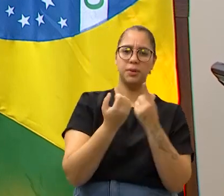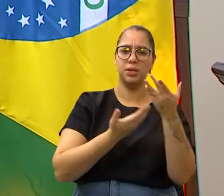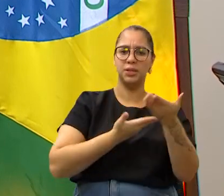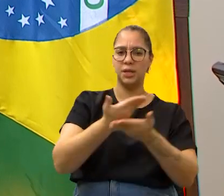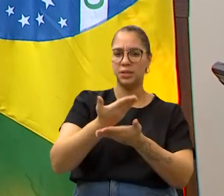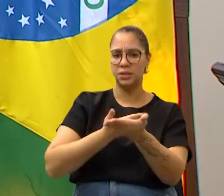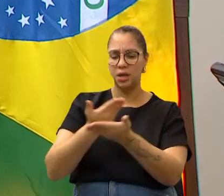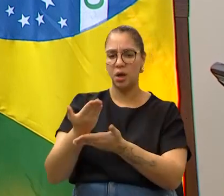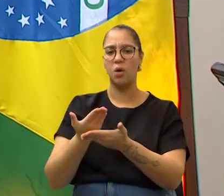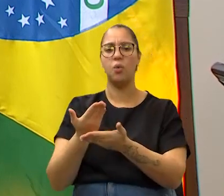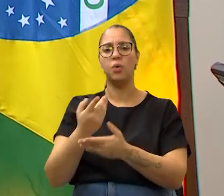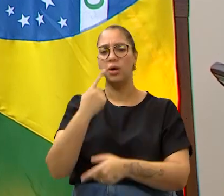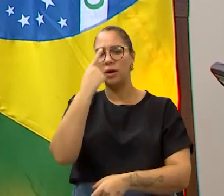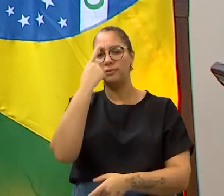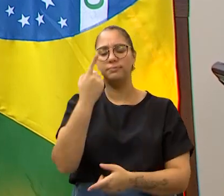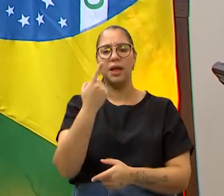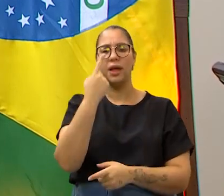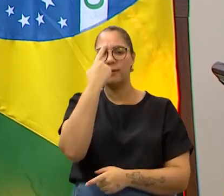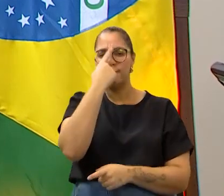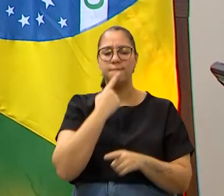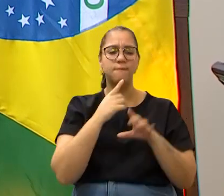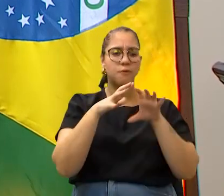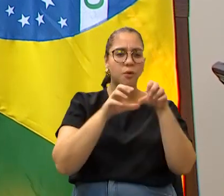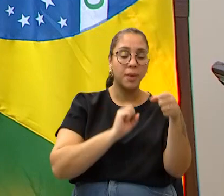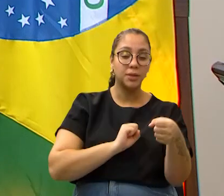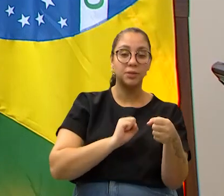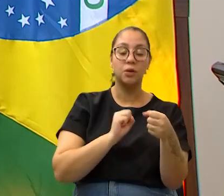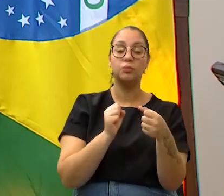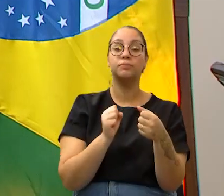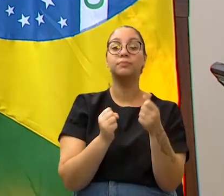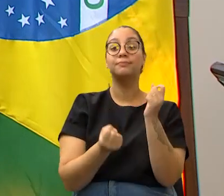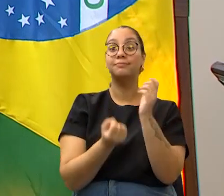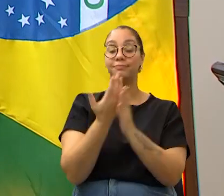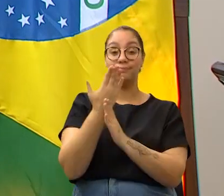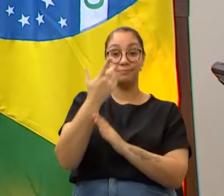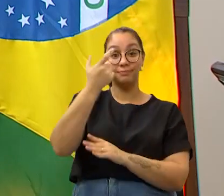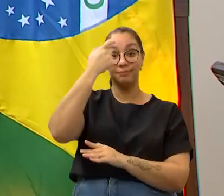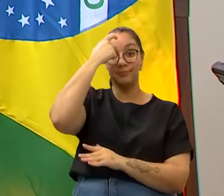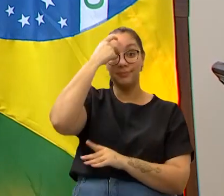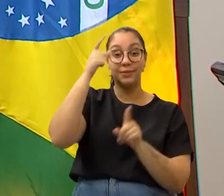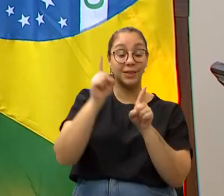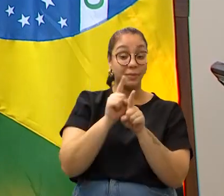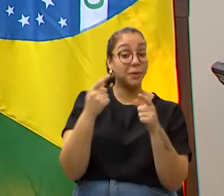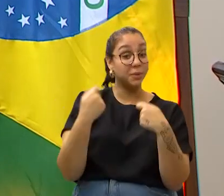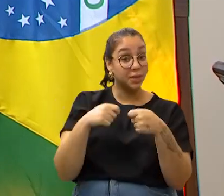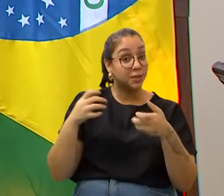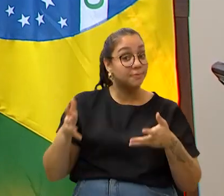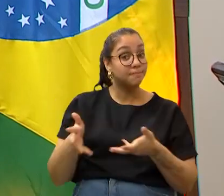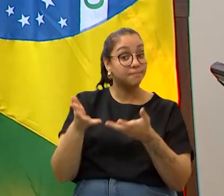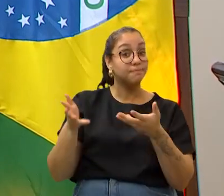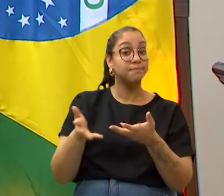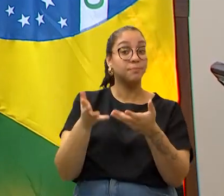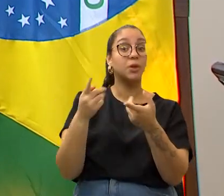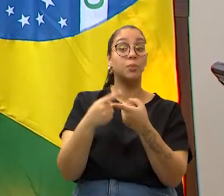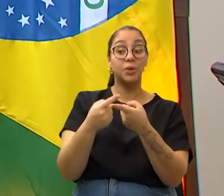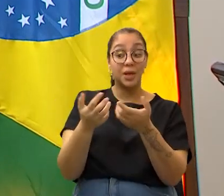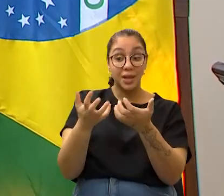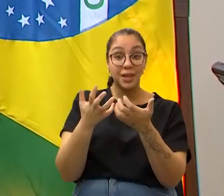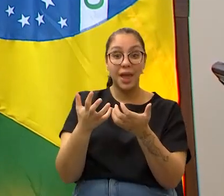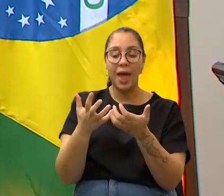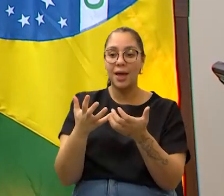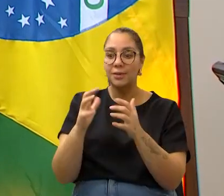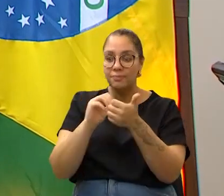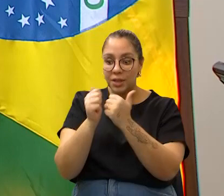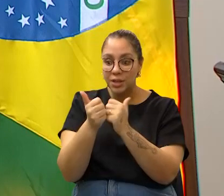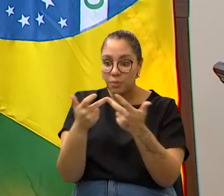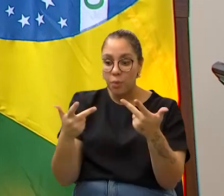sociabilização, formação do caráter, desenvolvimento. E é óbvio que a gente precisa criar estímulos também para aqueles que acabam querendo